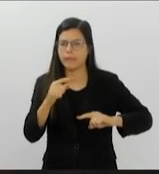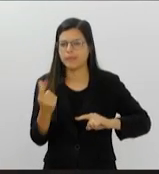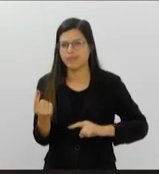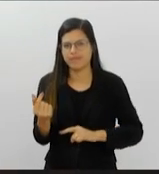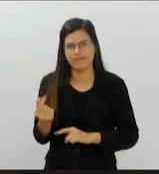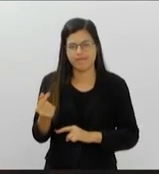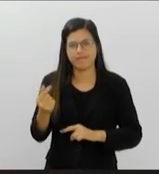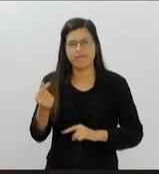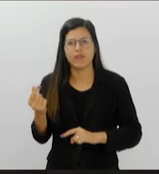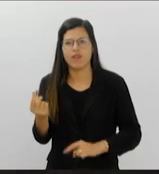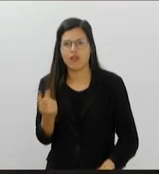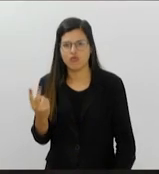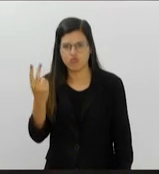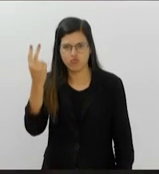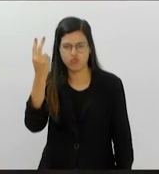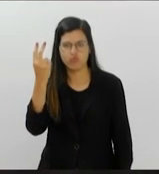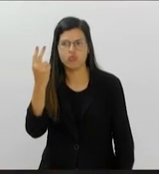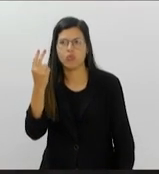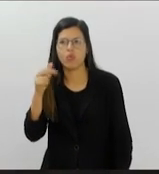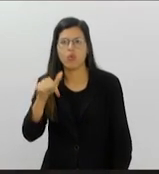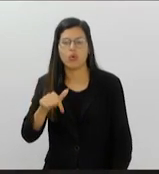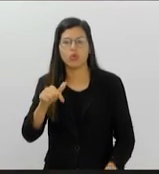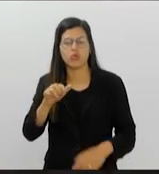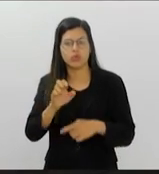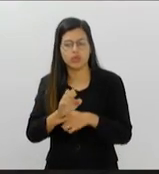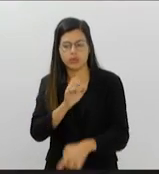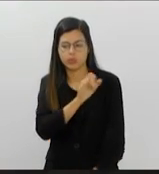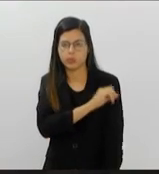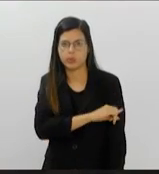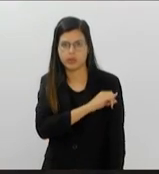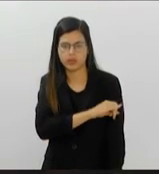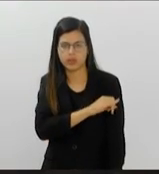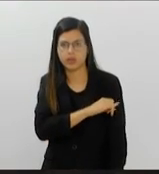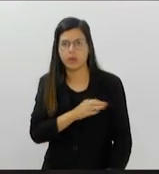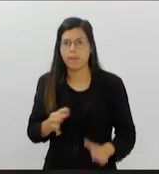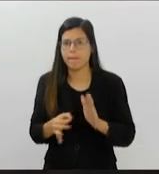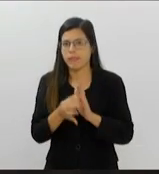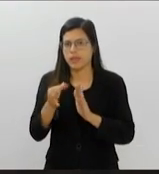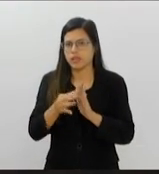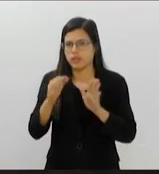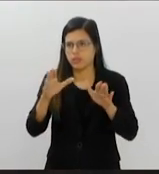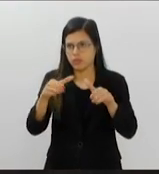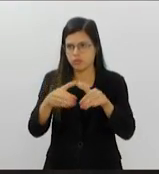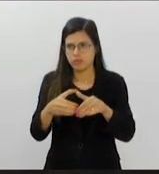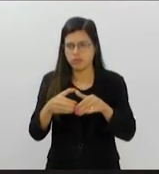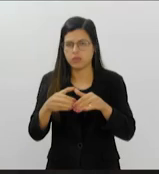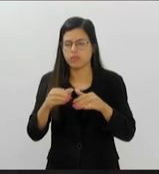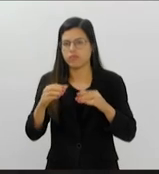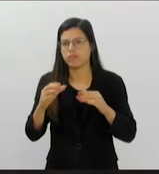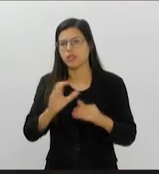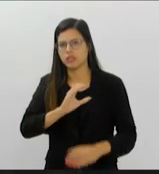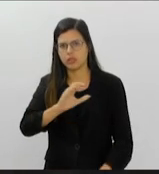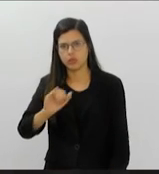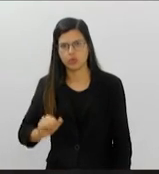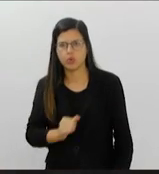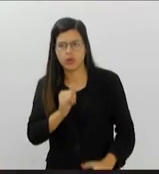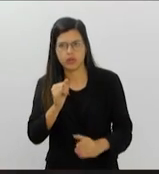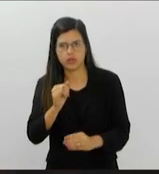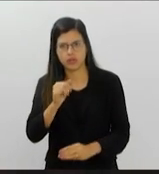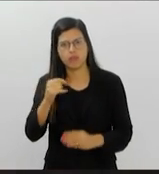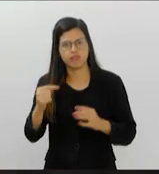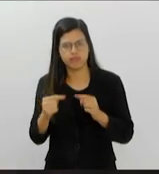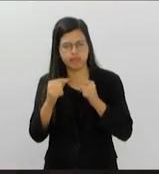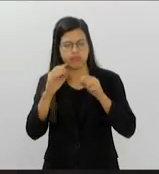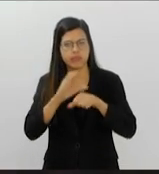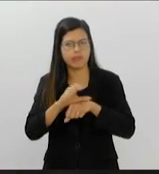nas operações de barreira fiscal no âmbito do Estado do Rio de Janeiro. Pareceres das comissões Constituição e Justiça pela